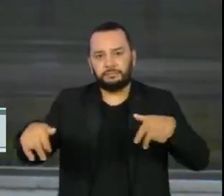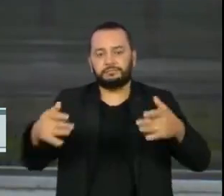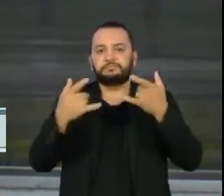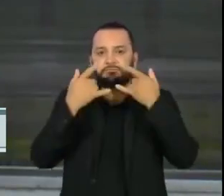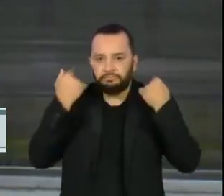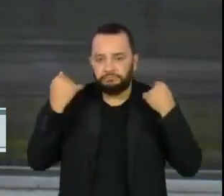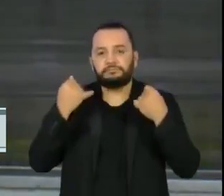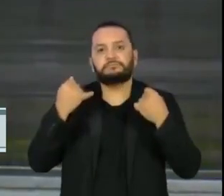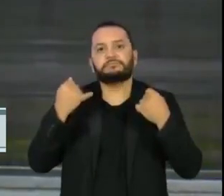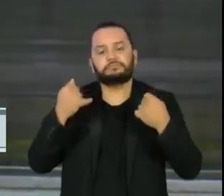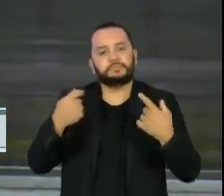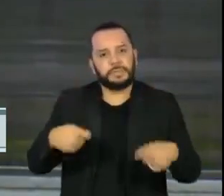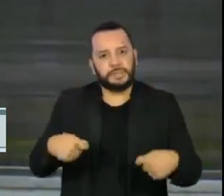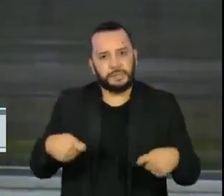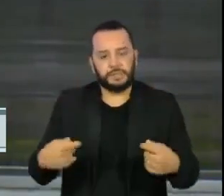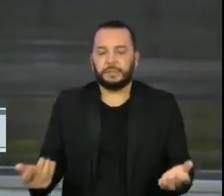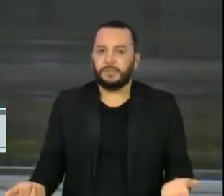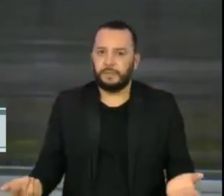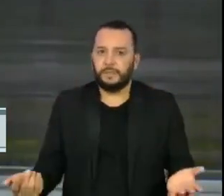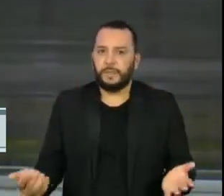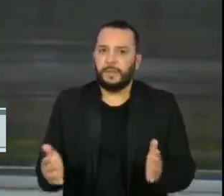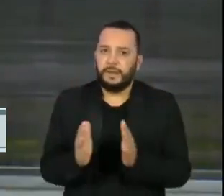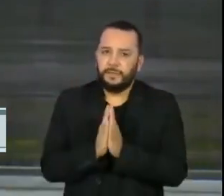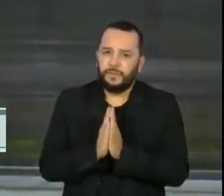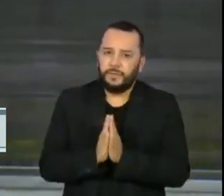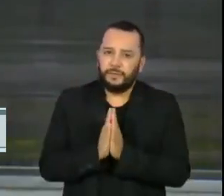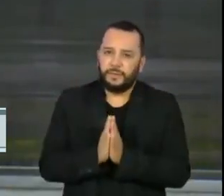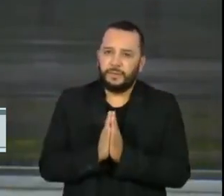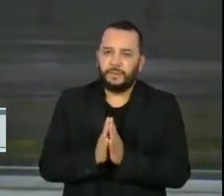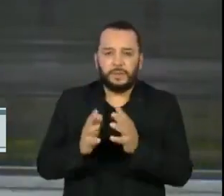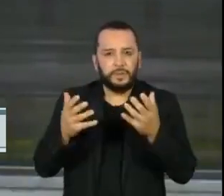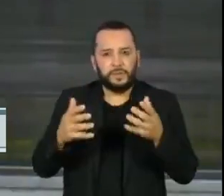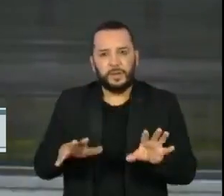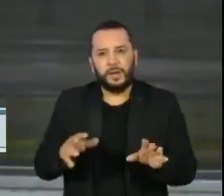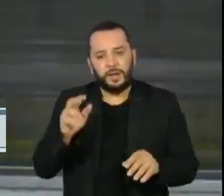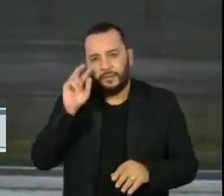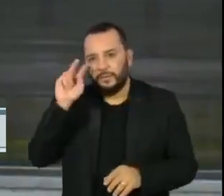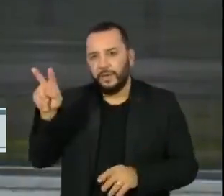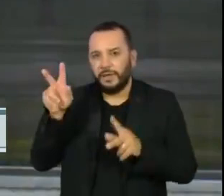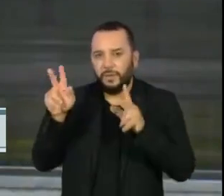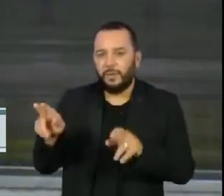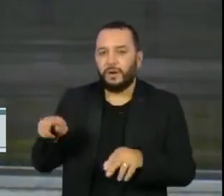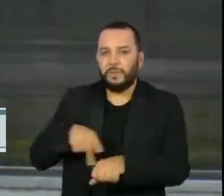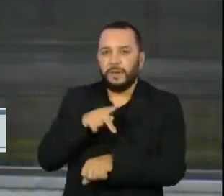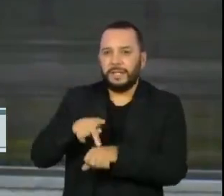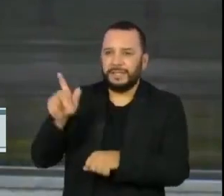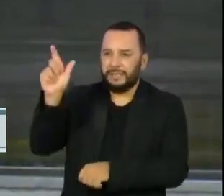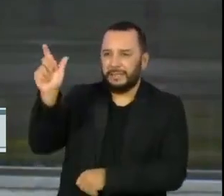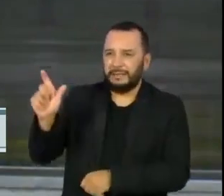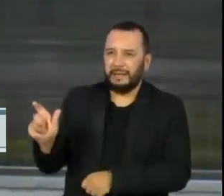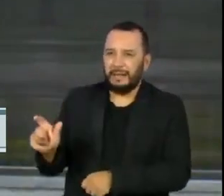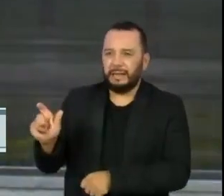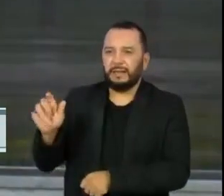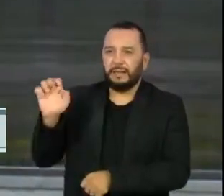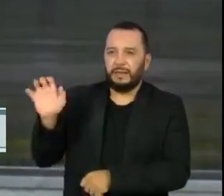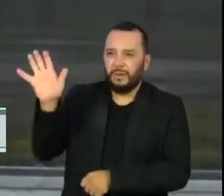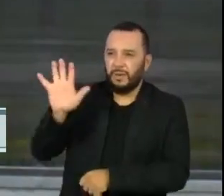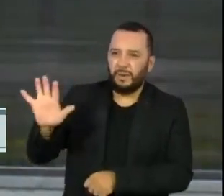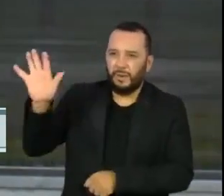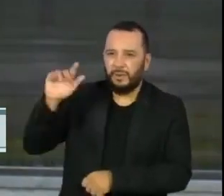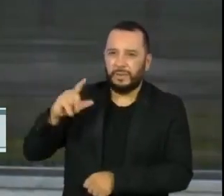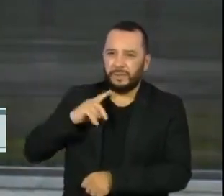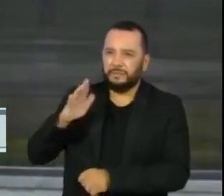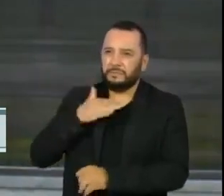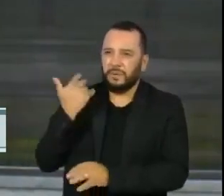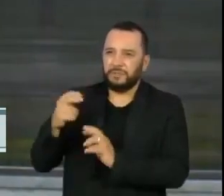todo. E nós não queremos assistir aquelas cenas dramáticas que vimos na Itália no início da pandemia na Europa